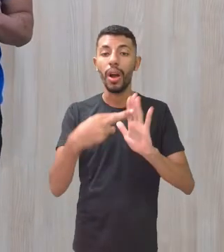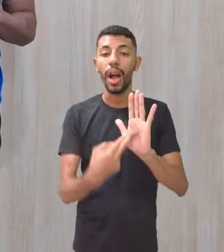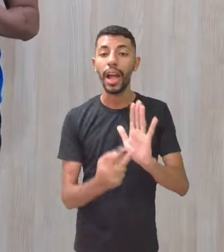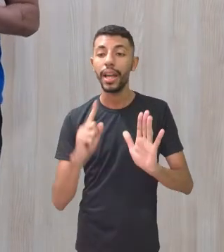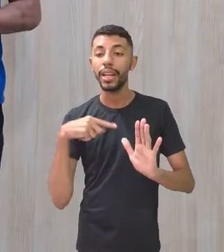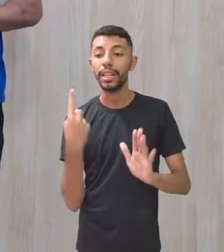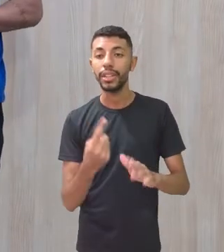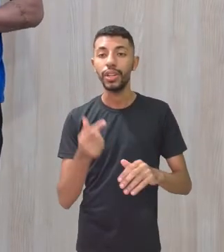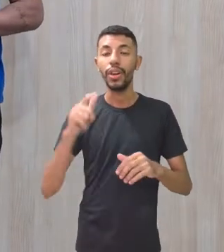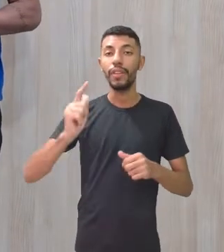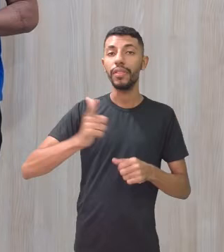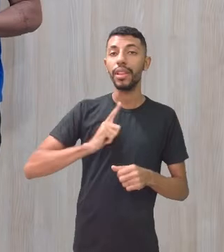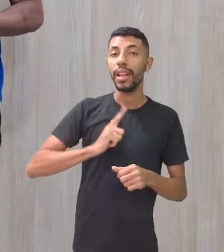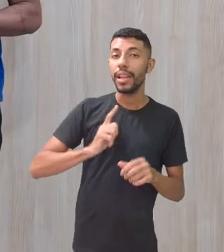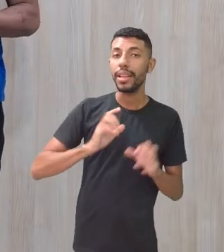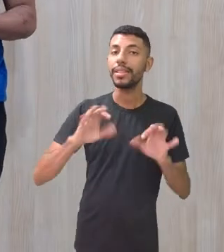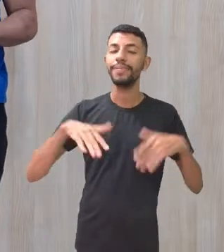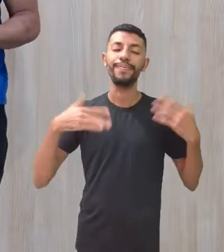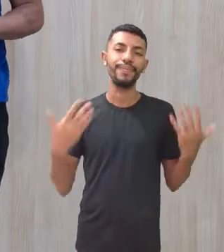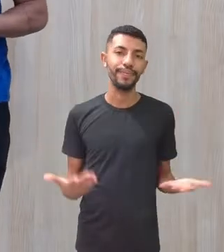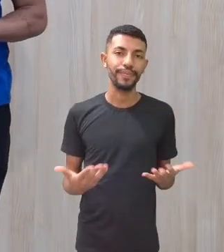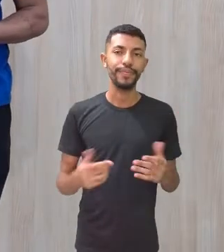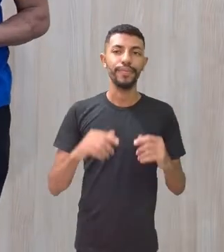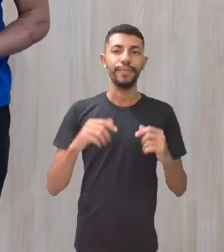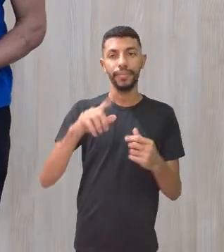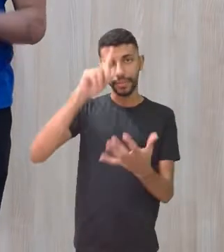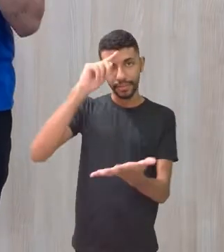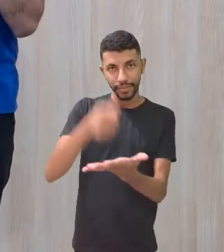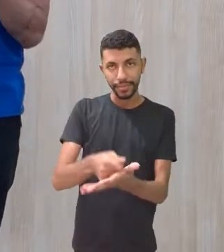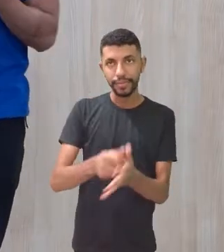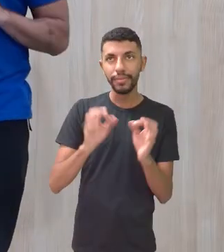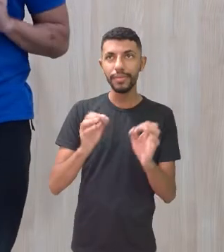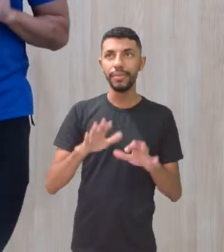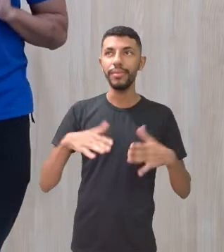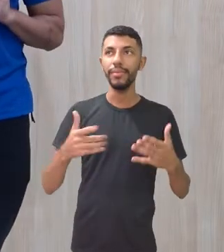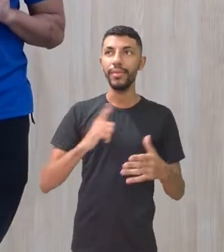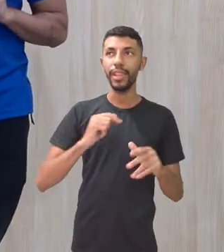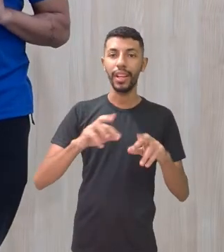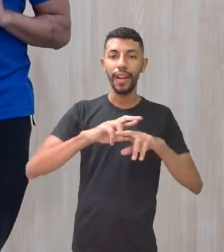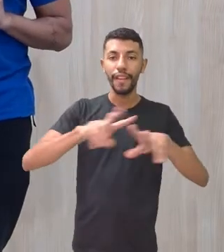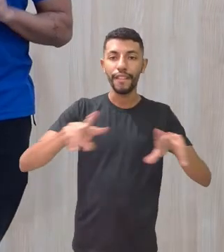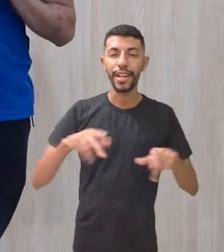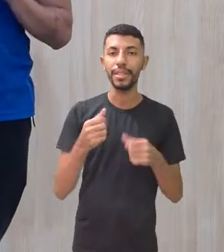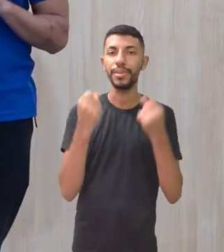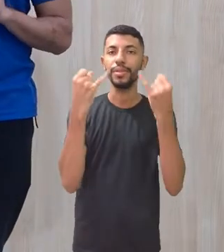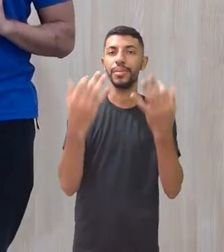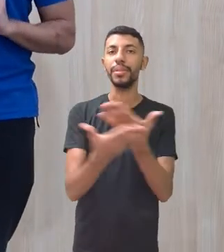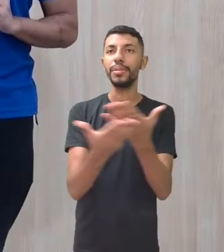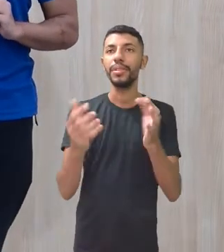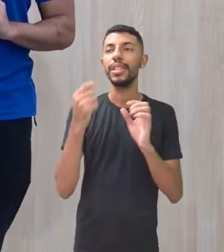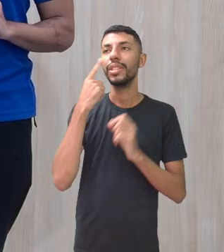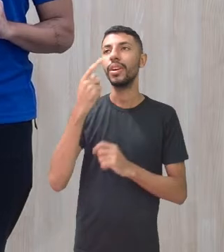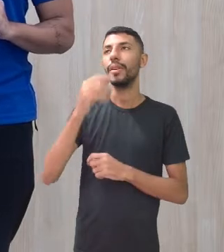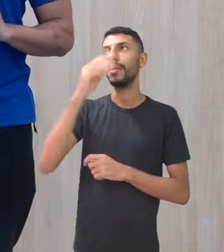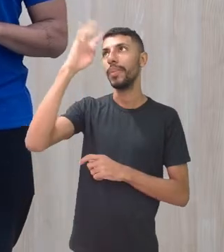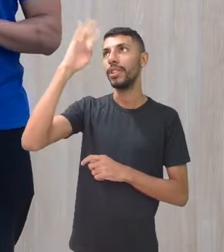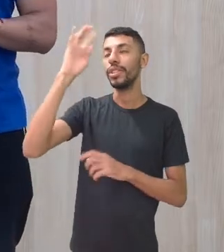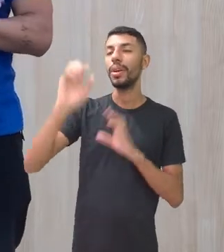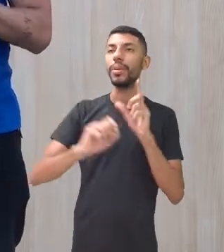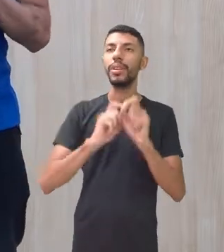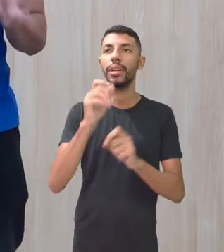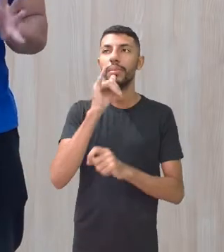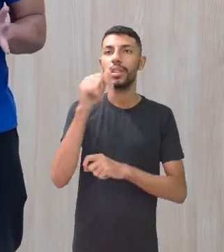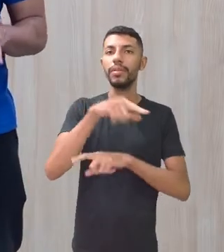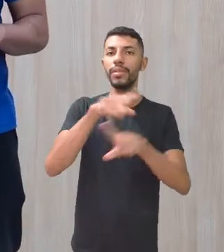regras que a gente vai fazer? Então a gente vai lá e decide. E aí eu tenho uma variação para dizer para vocês. Vamos supor que vocês querem